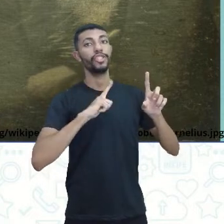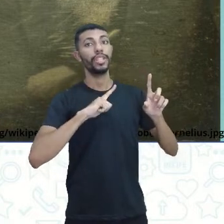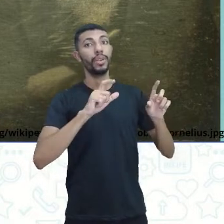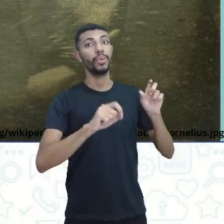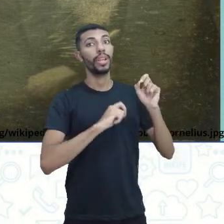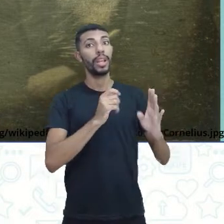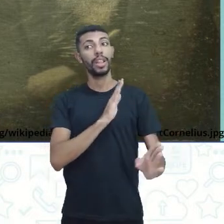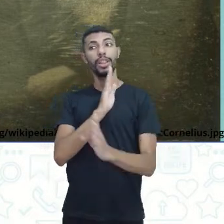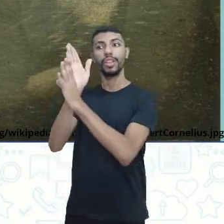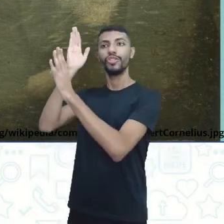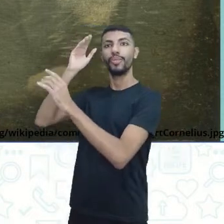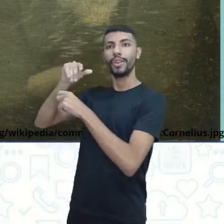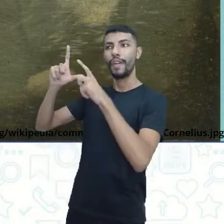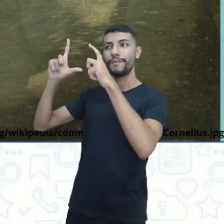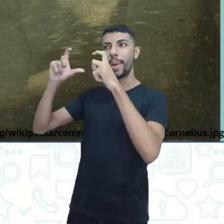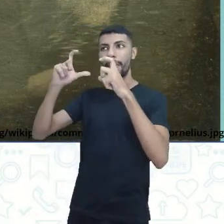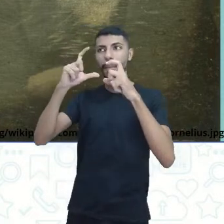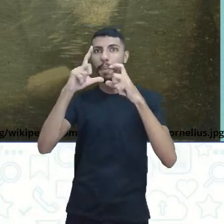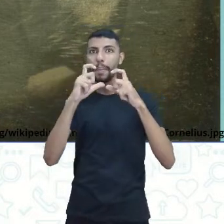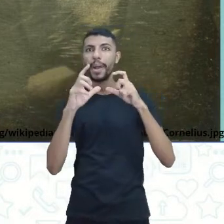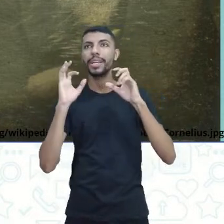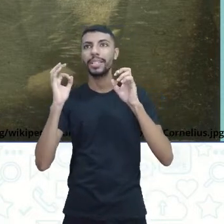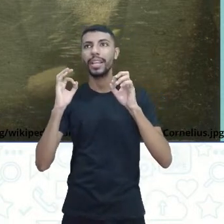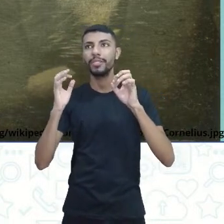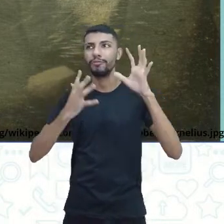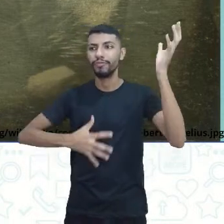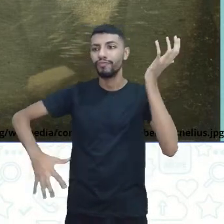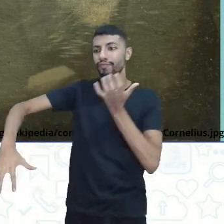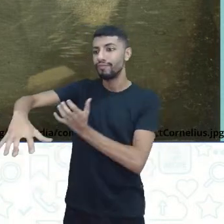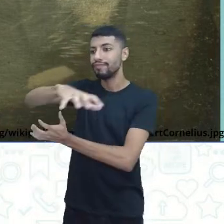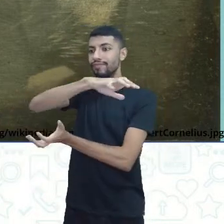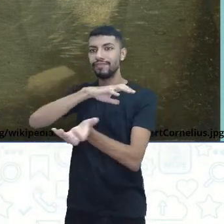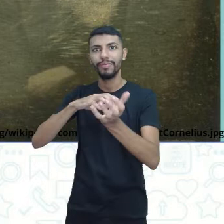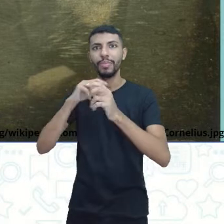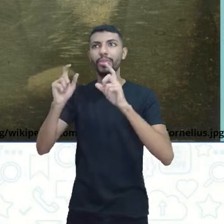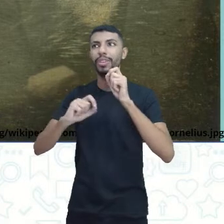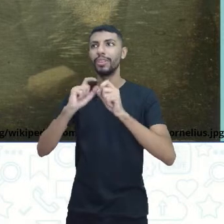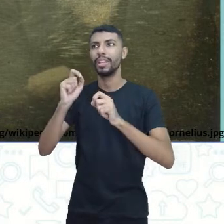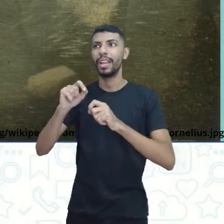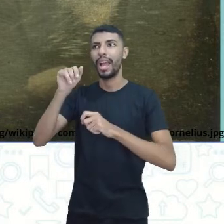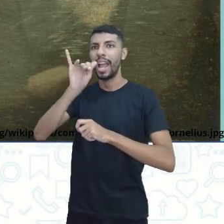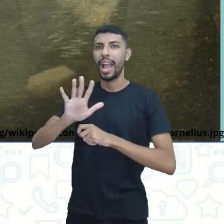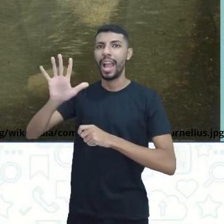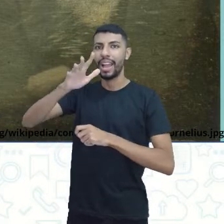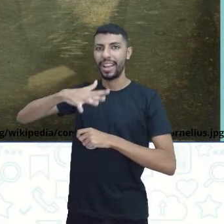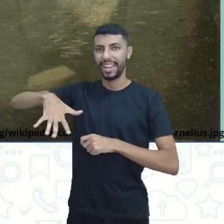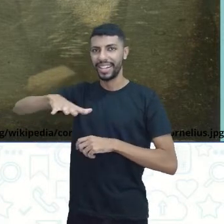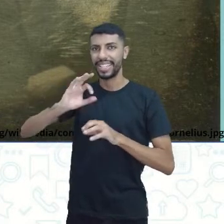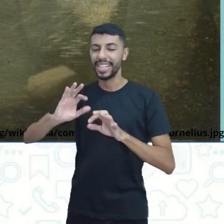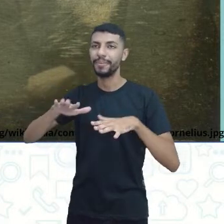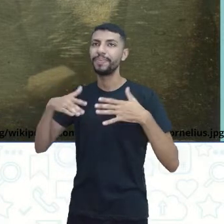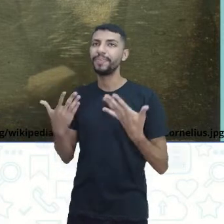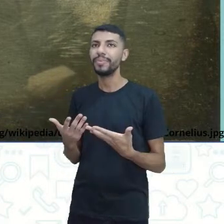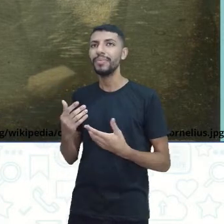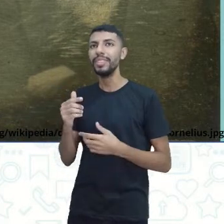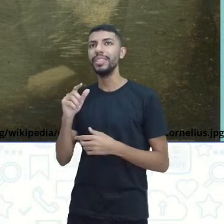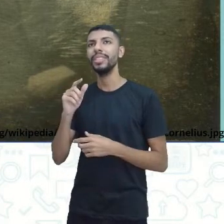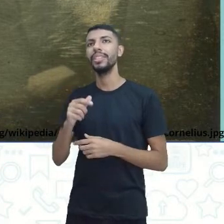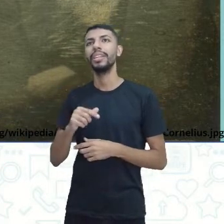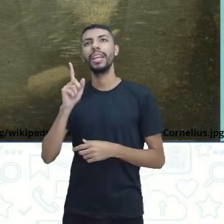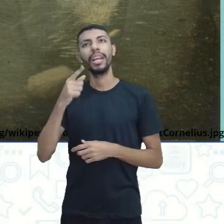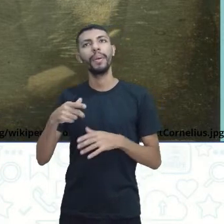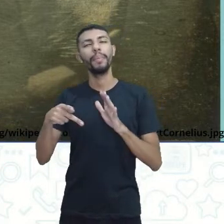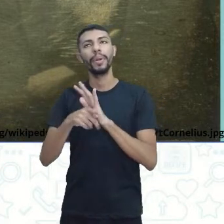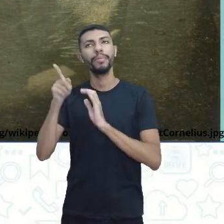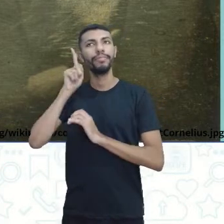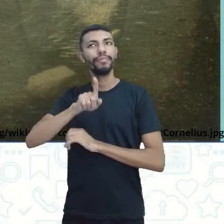da fotografia, que vai revolucionar a parte imagética, assim, tudo, né? Então, vê. Foi o norte-americano